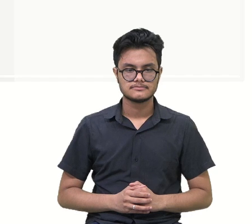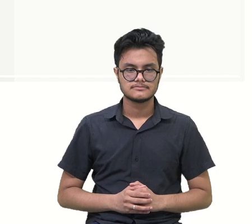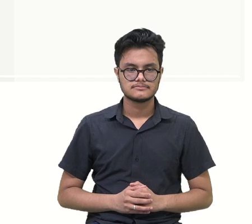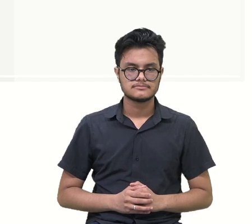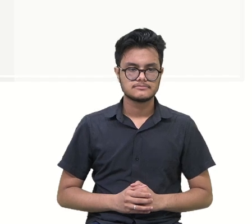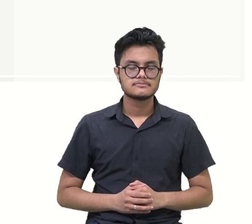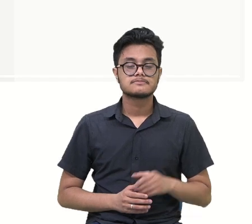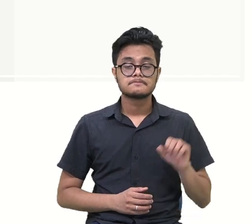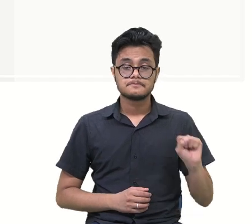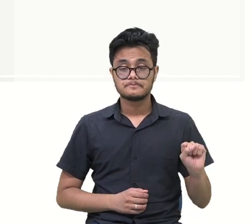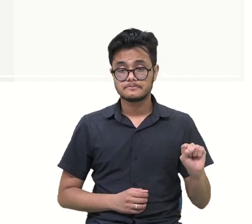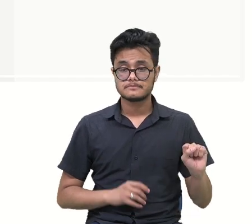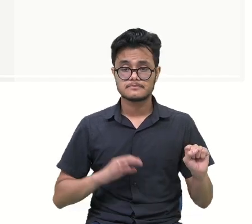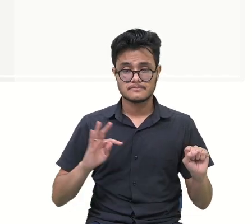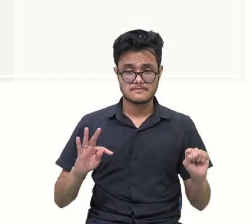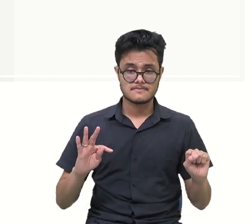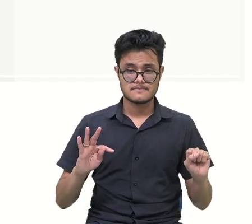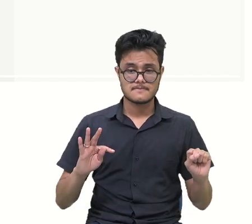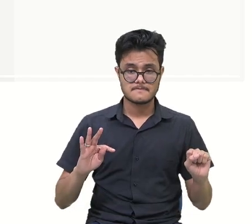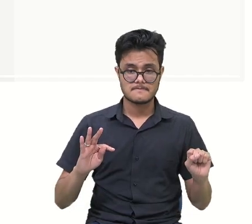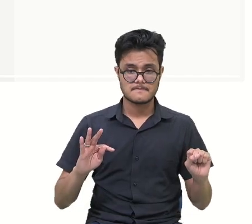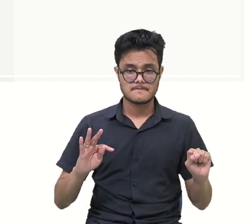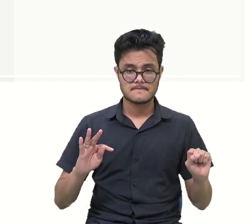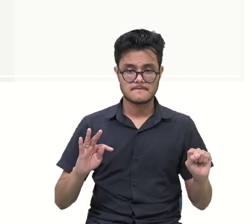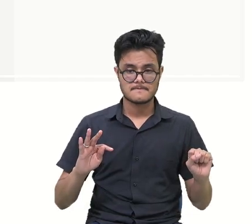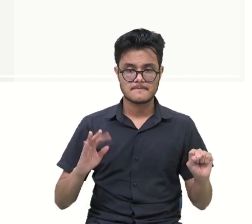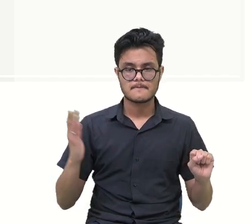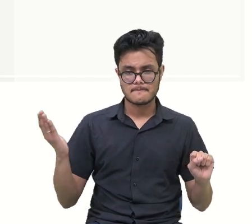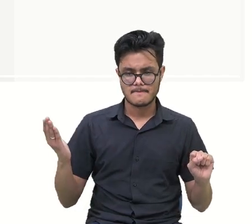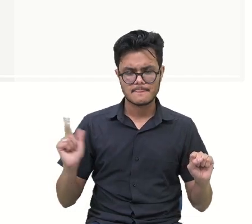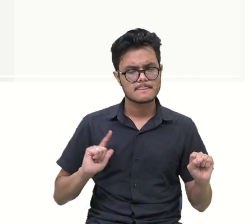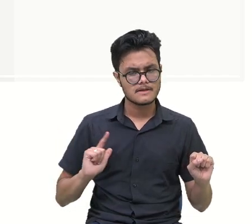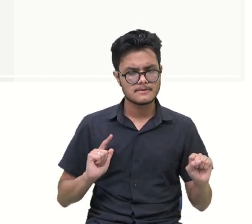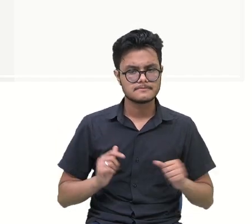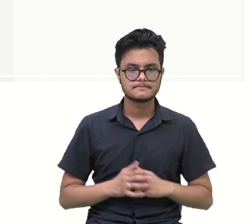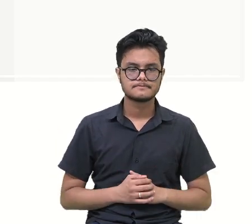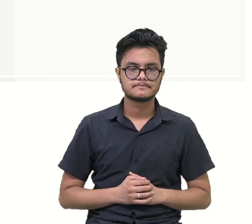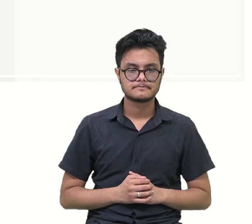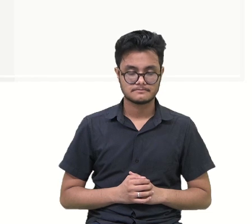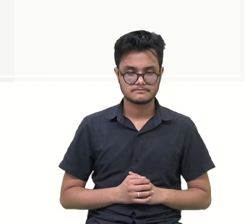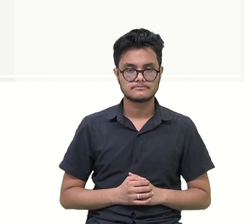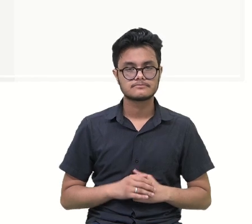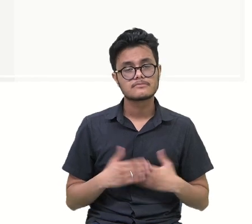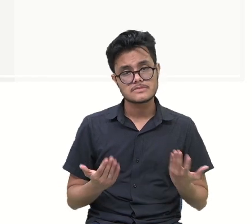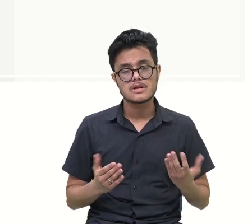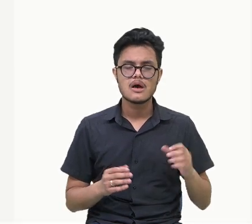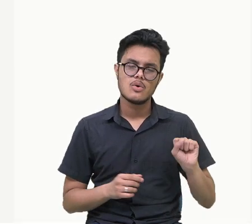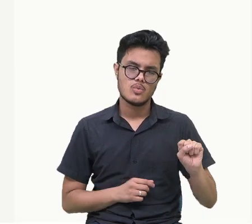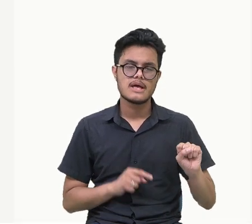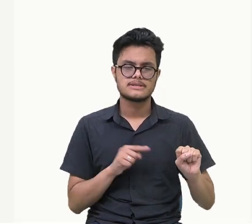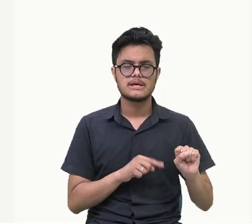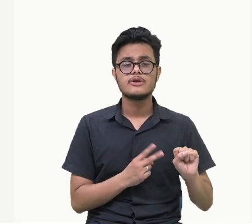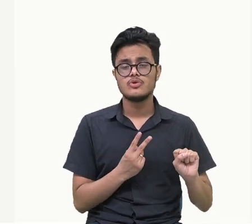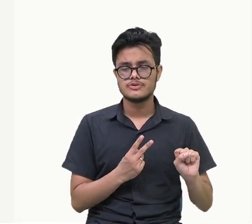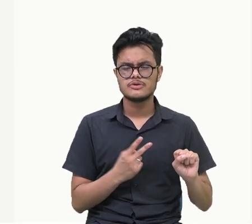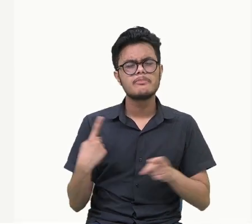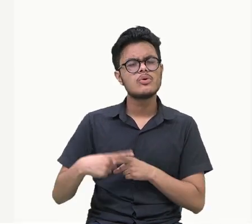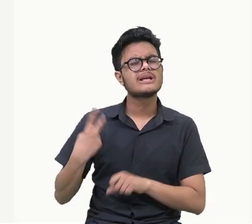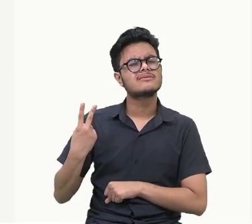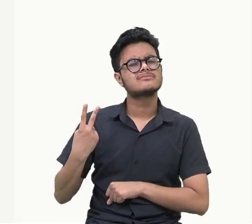Olha só, S de T, então no caso aqui vai ser igual a 2, tá? Por que 2,